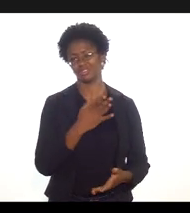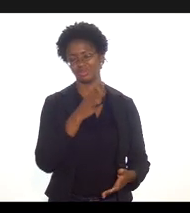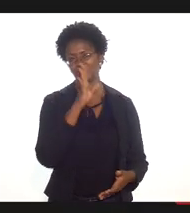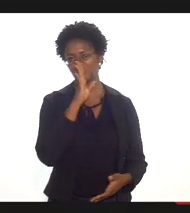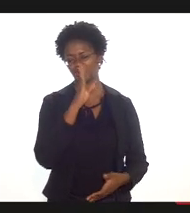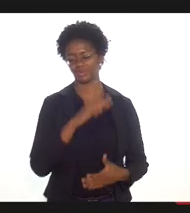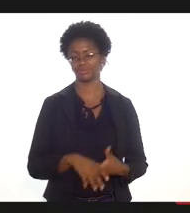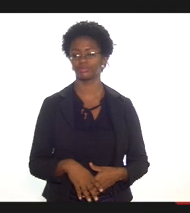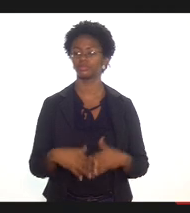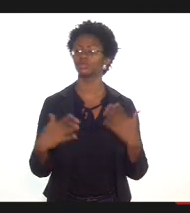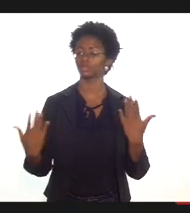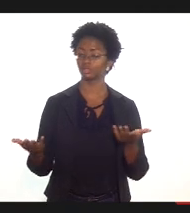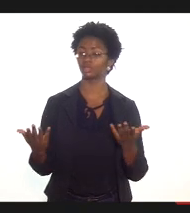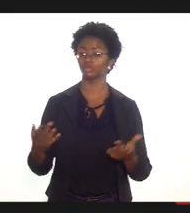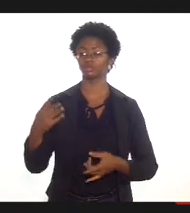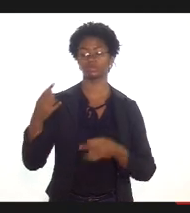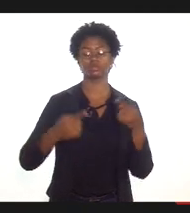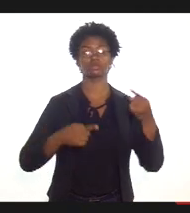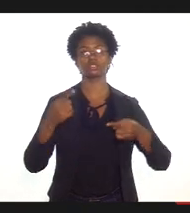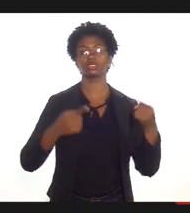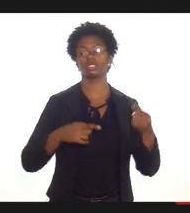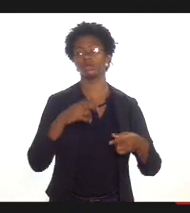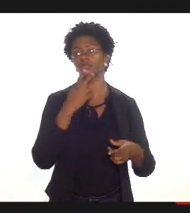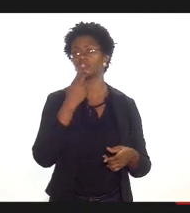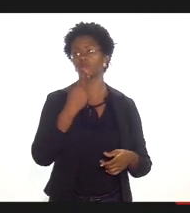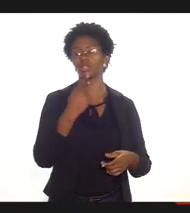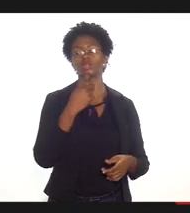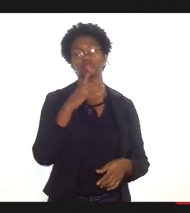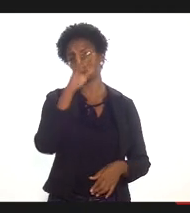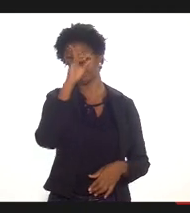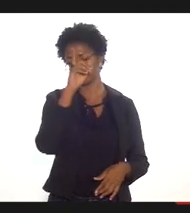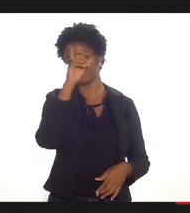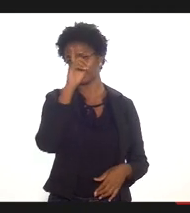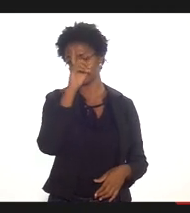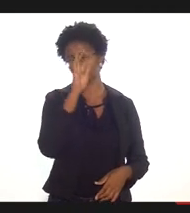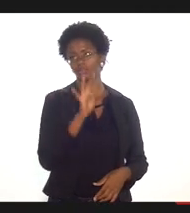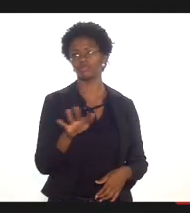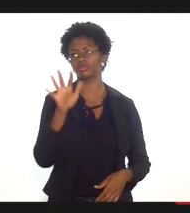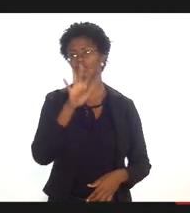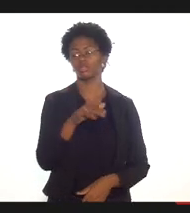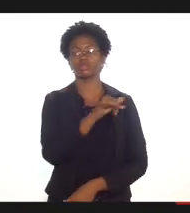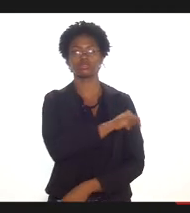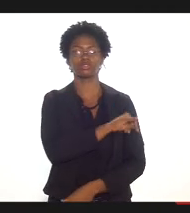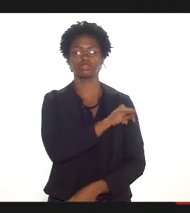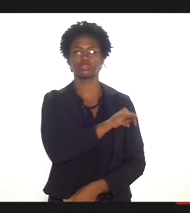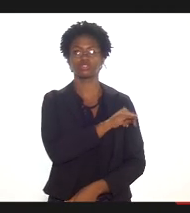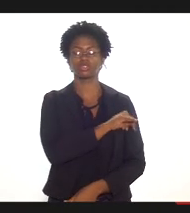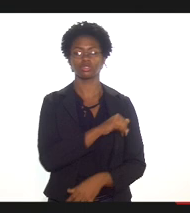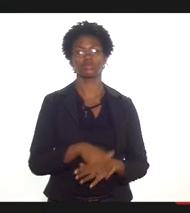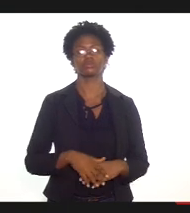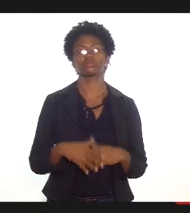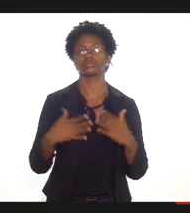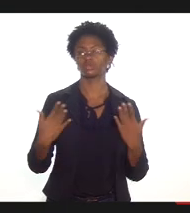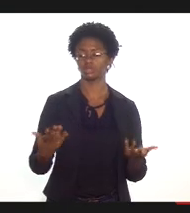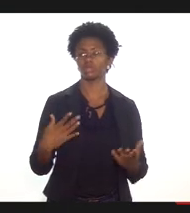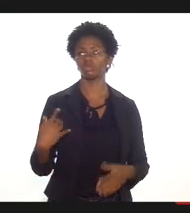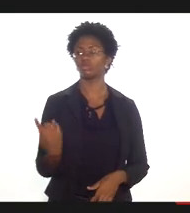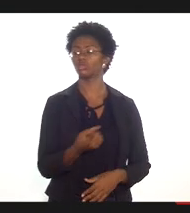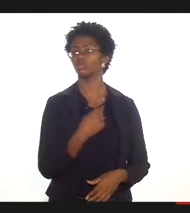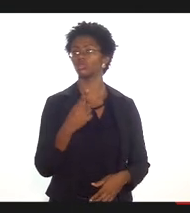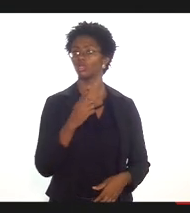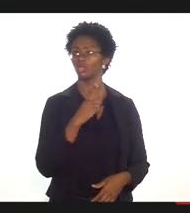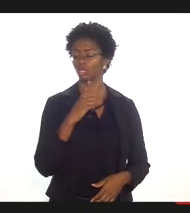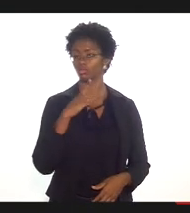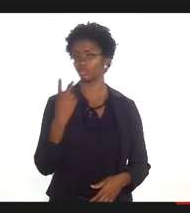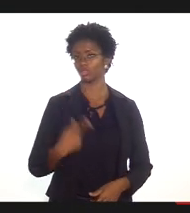Para a gente debater sobre a questão dos hospitais federais aqui no Rio de Janeiro. Né? A gente tem... O